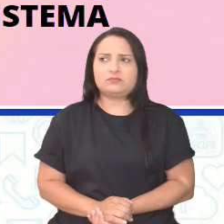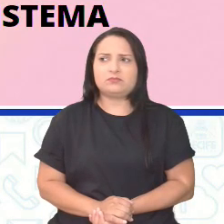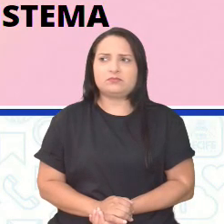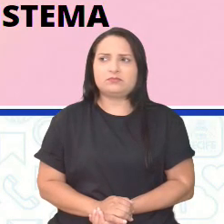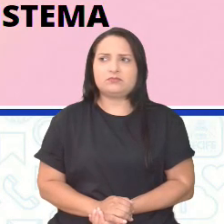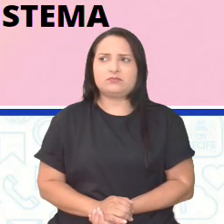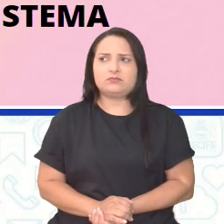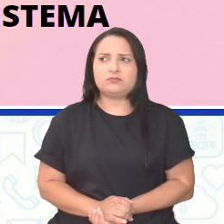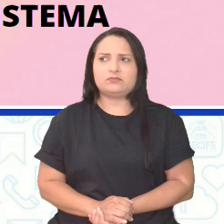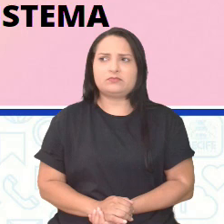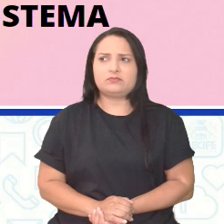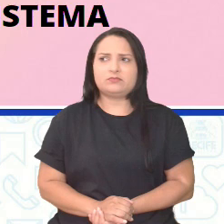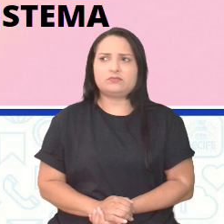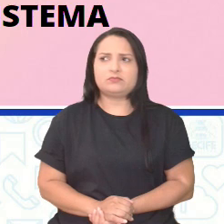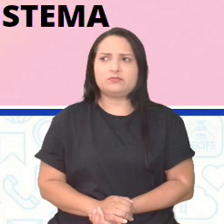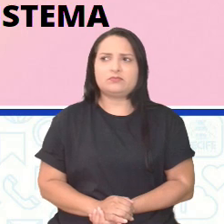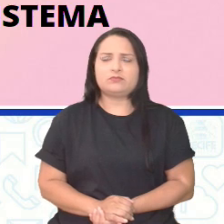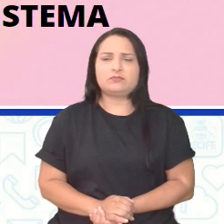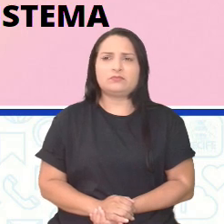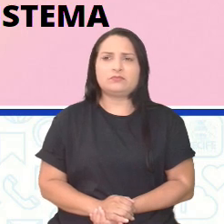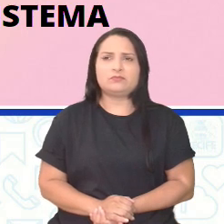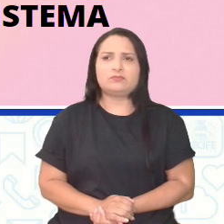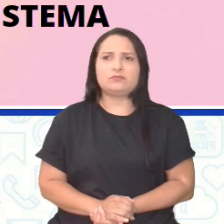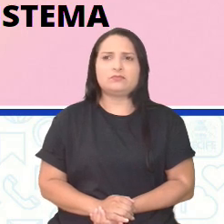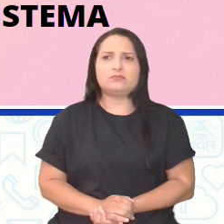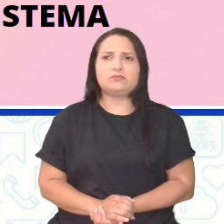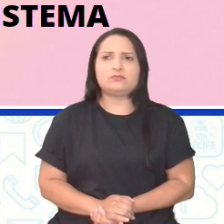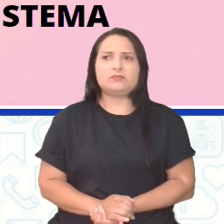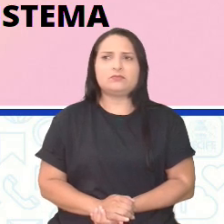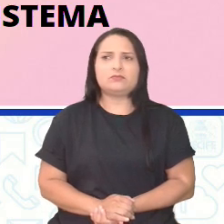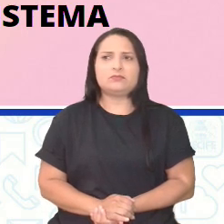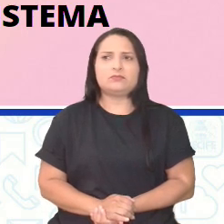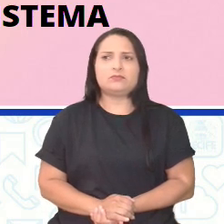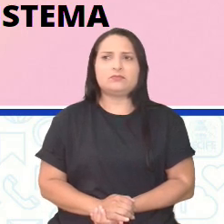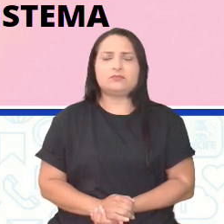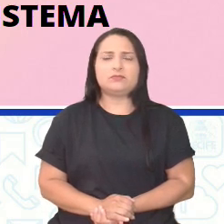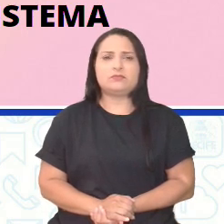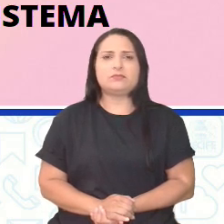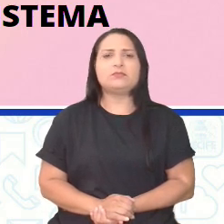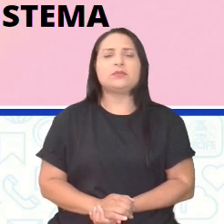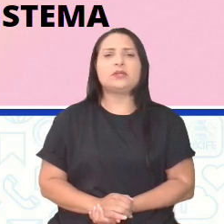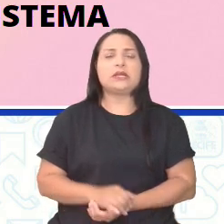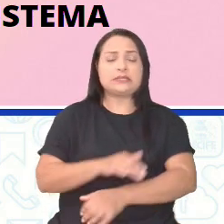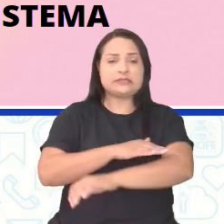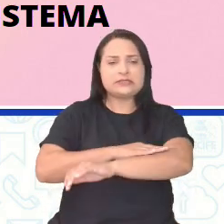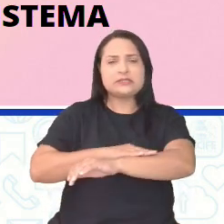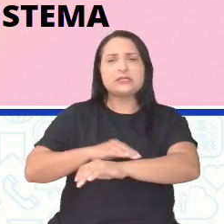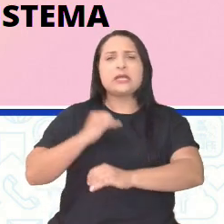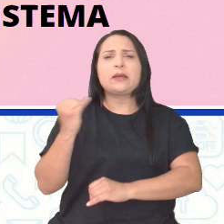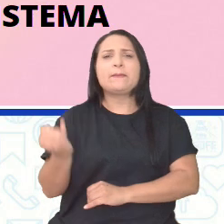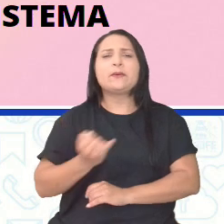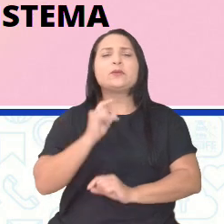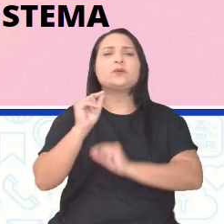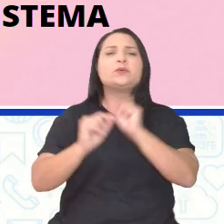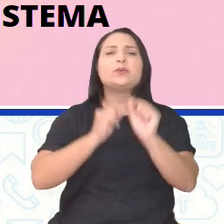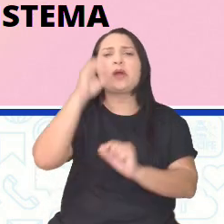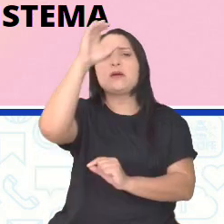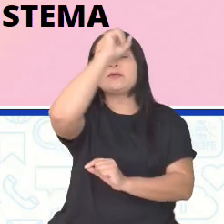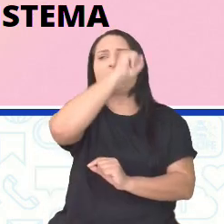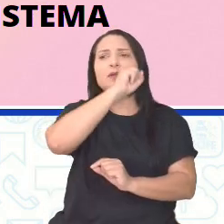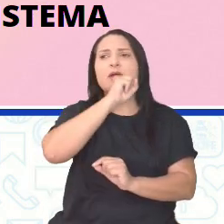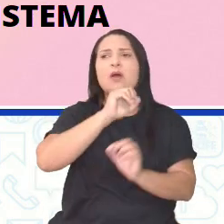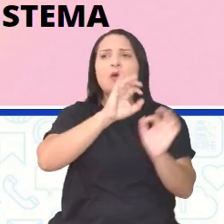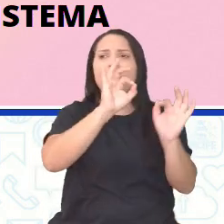questão, quando a gente vai estudar a questão de tecido, é importante, não é? É muito importante a gente saber a questão aí dos níveis de